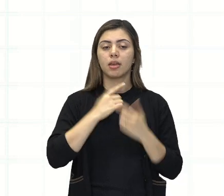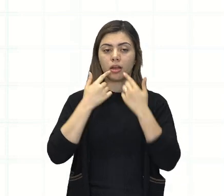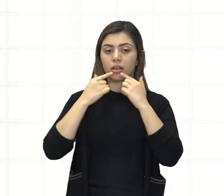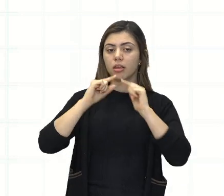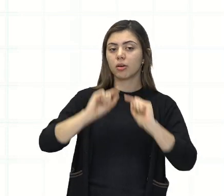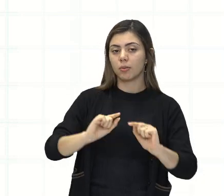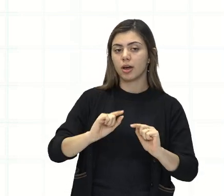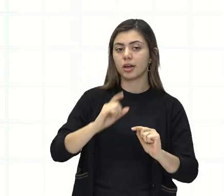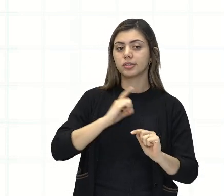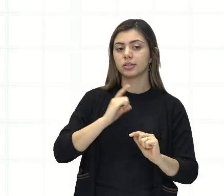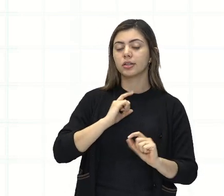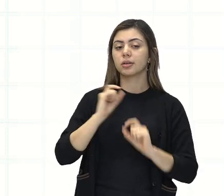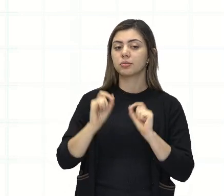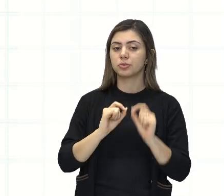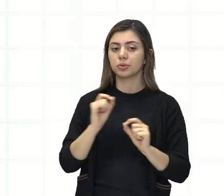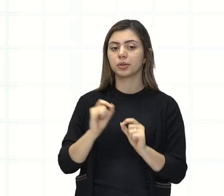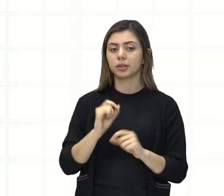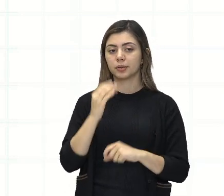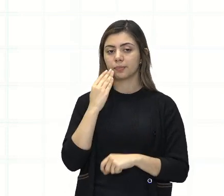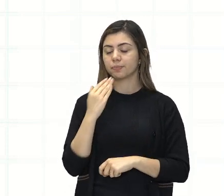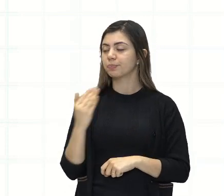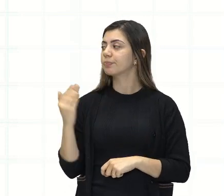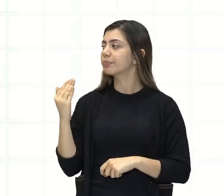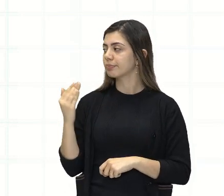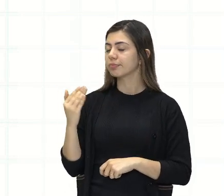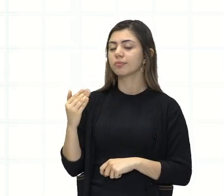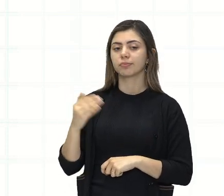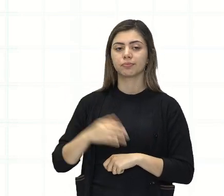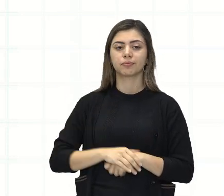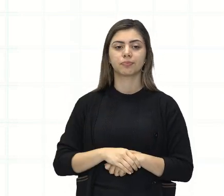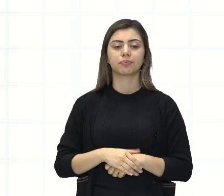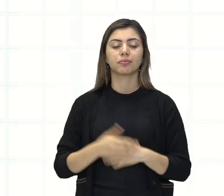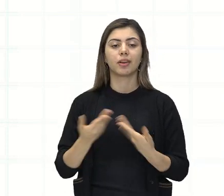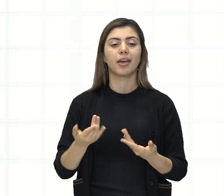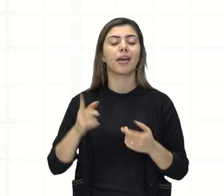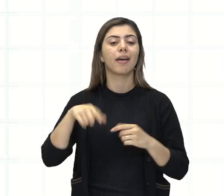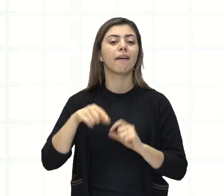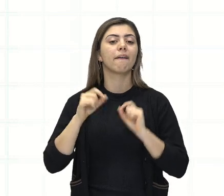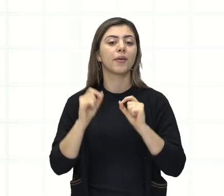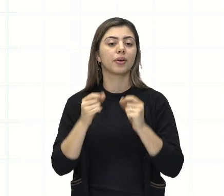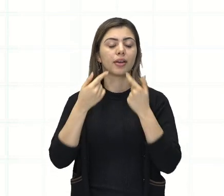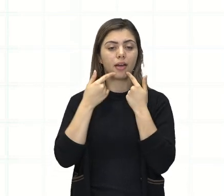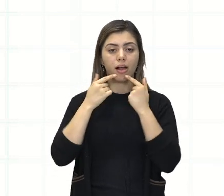nós temos a linguagem